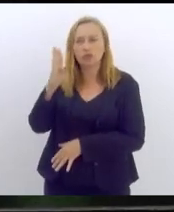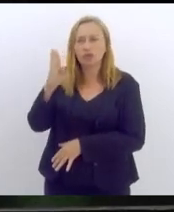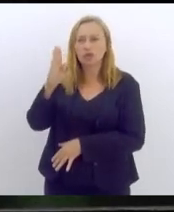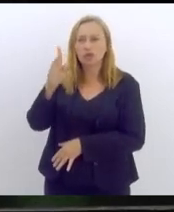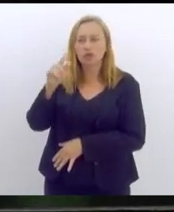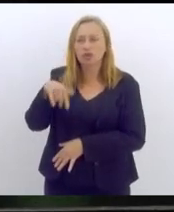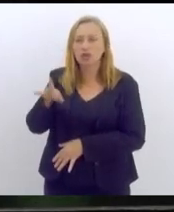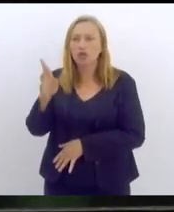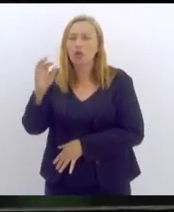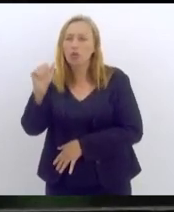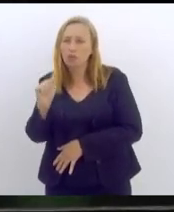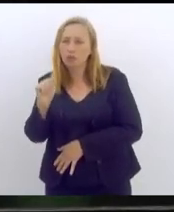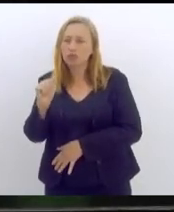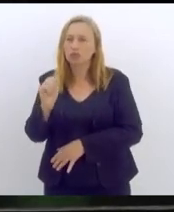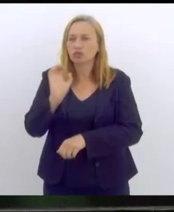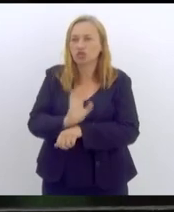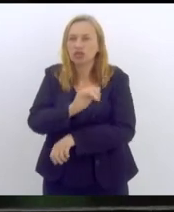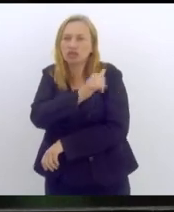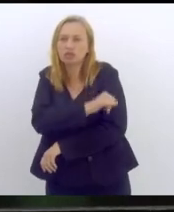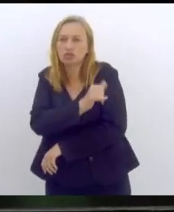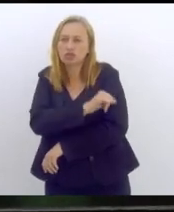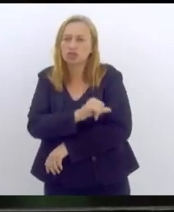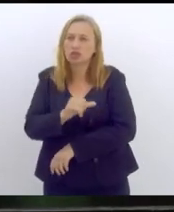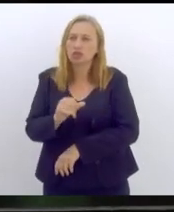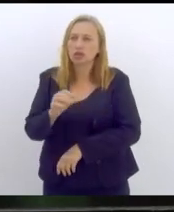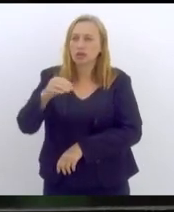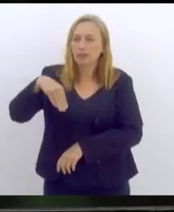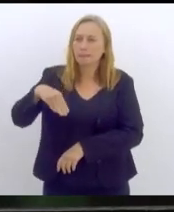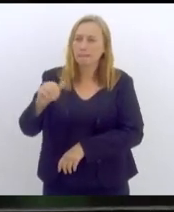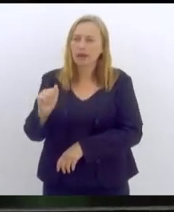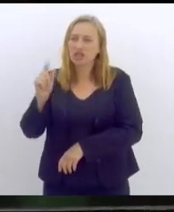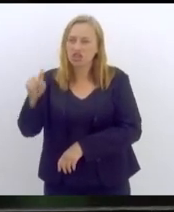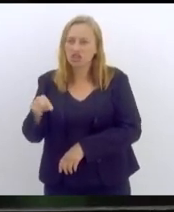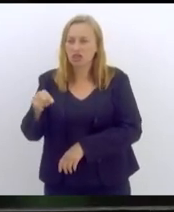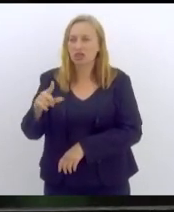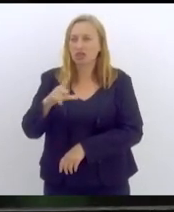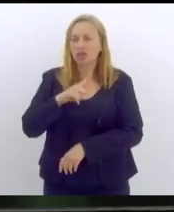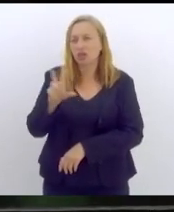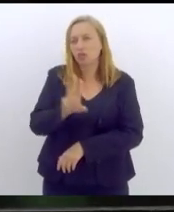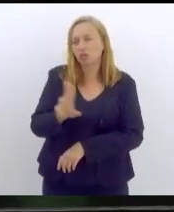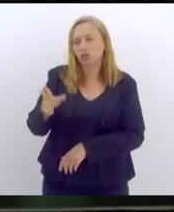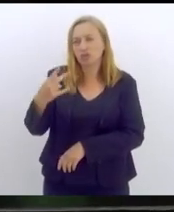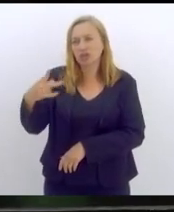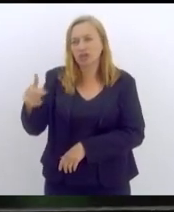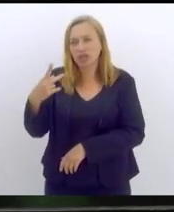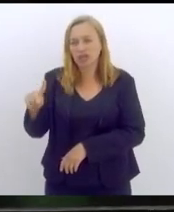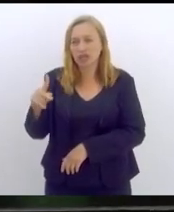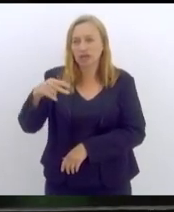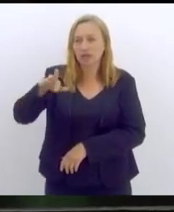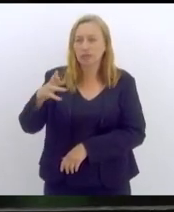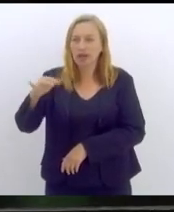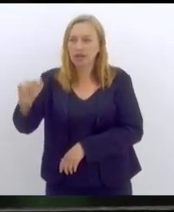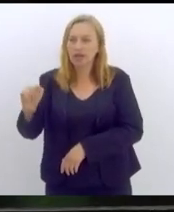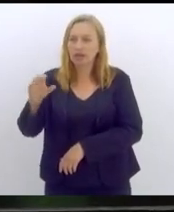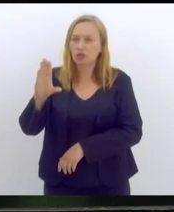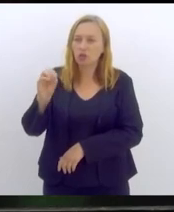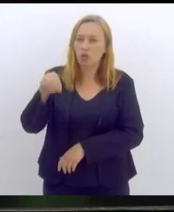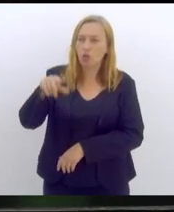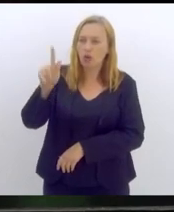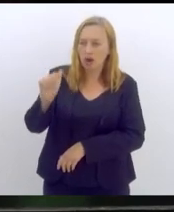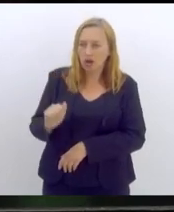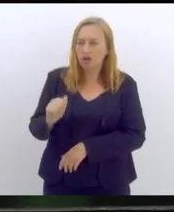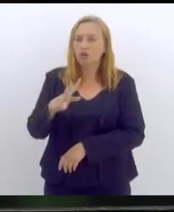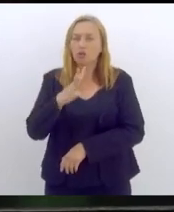do Estado do Rio de Janeiro, o quilombo que em Magé carrega o seu nome, o quilombo de Maria Conga,